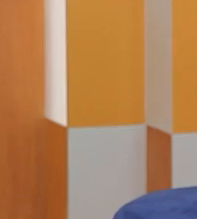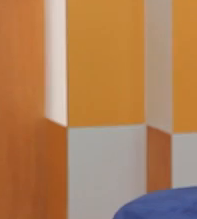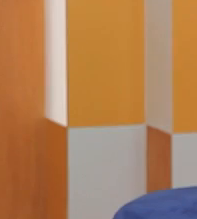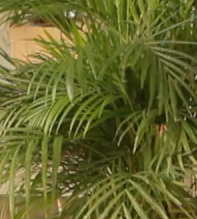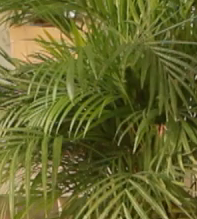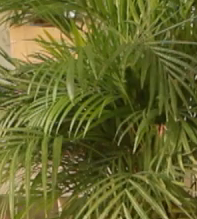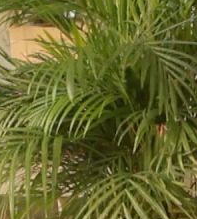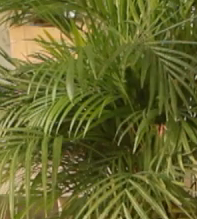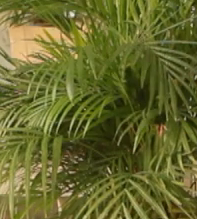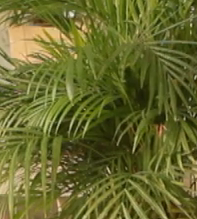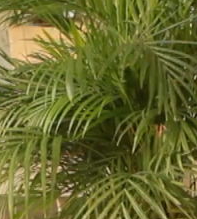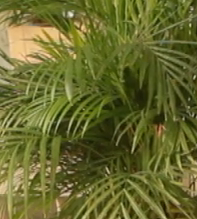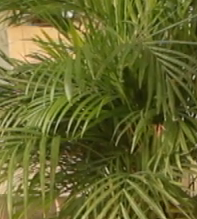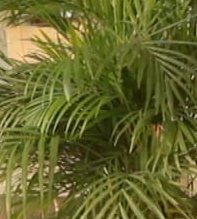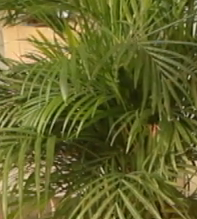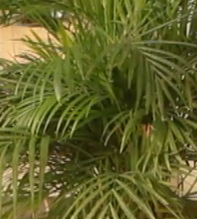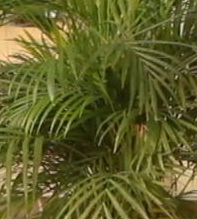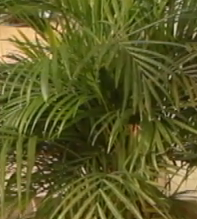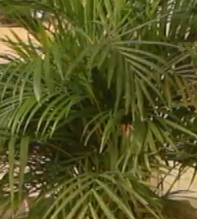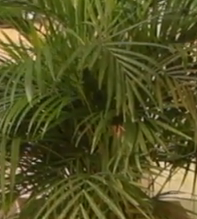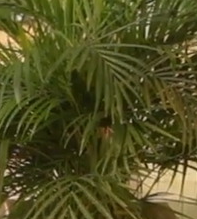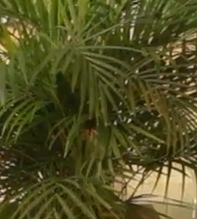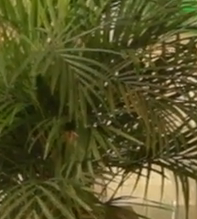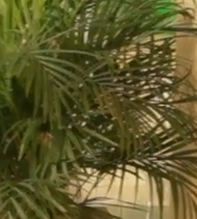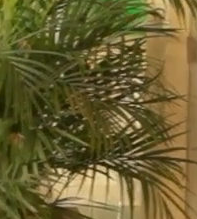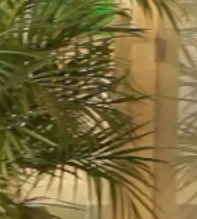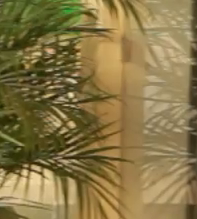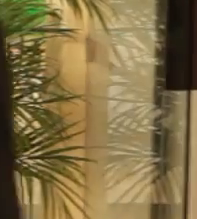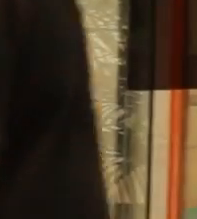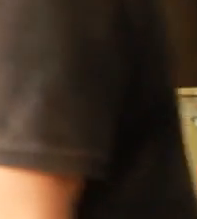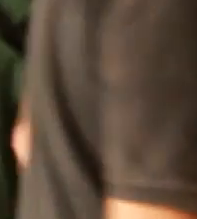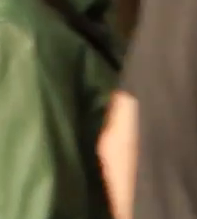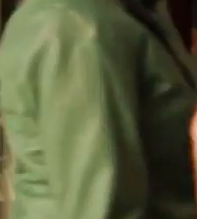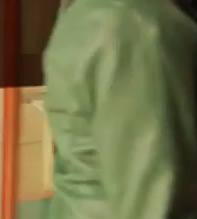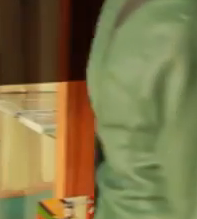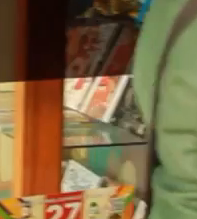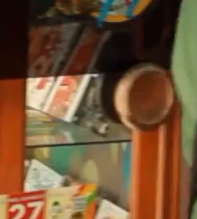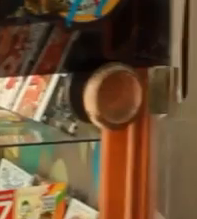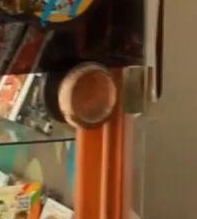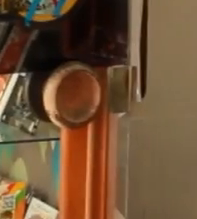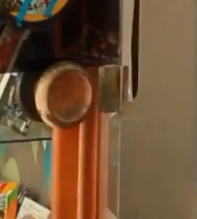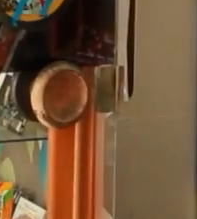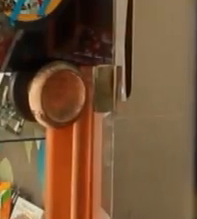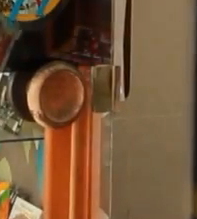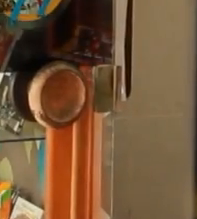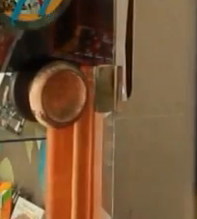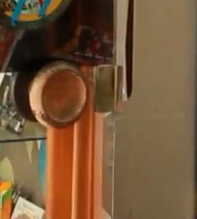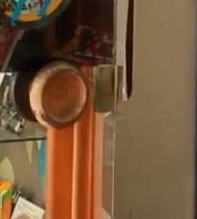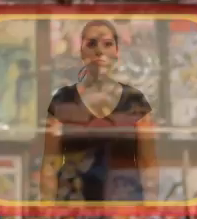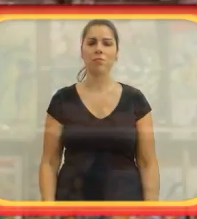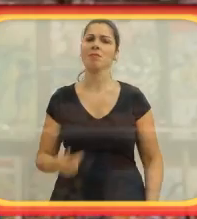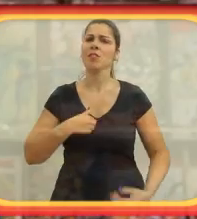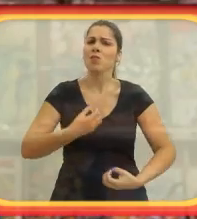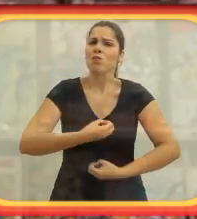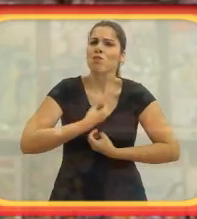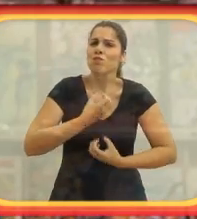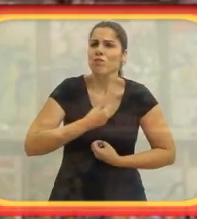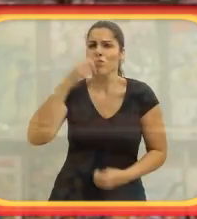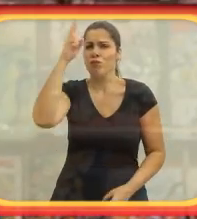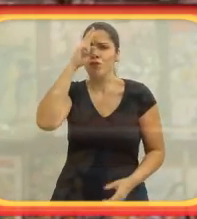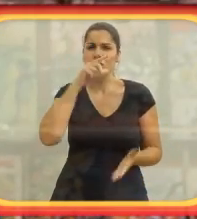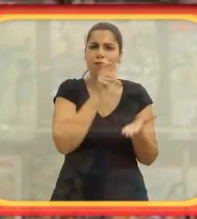quadrinhos. Rafaela e o pai caminham por um corredor de uma galeria e entram em uma das lojas. Eu